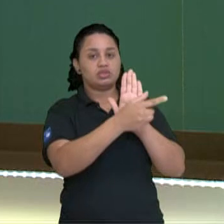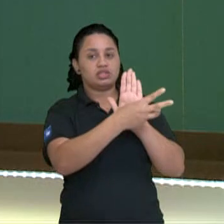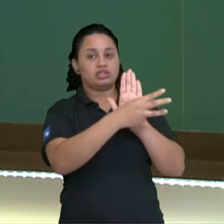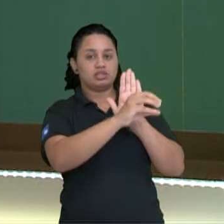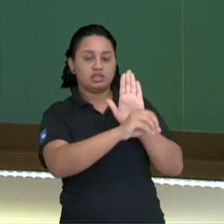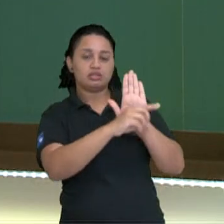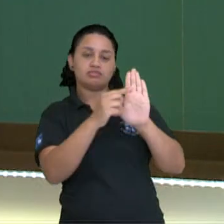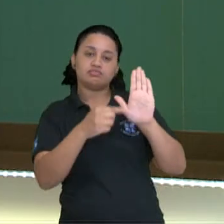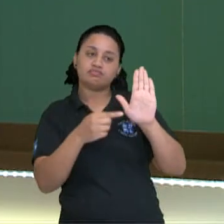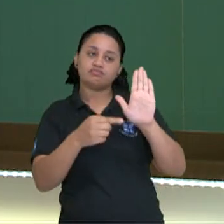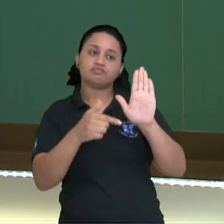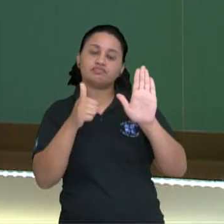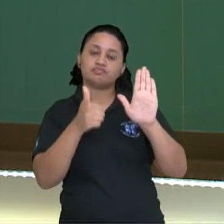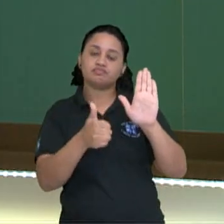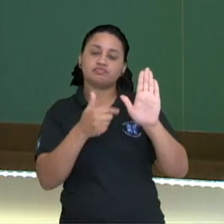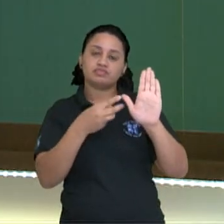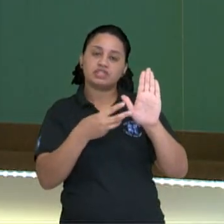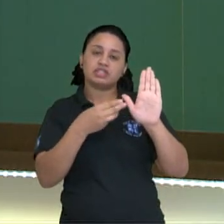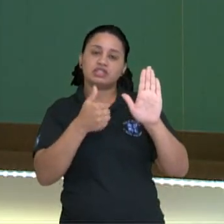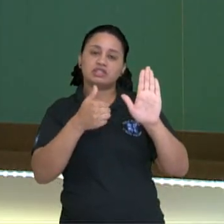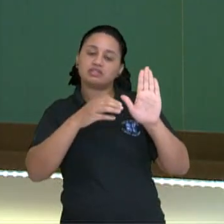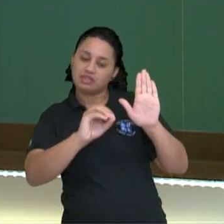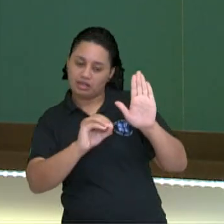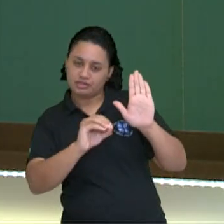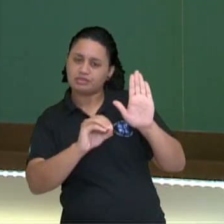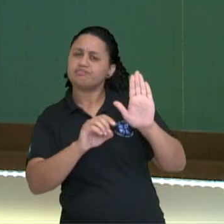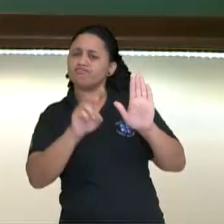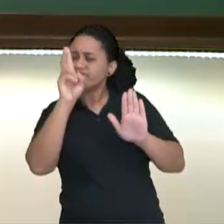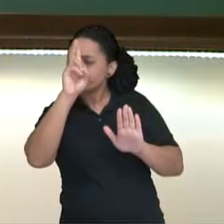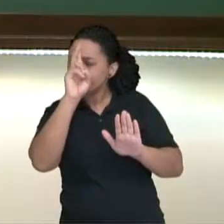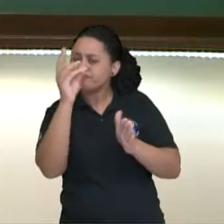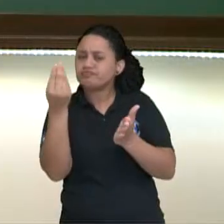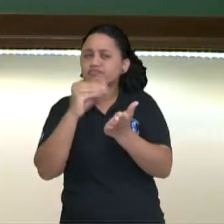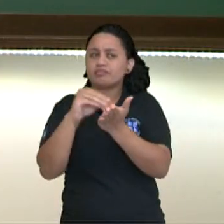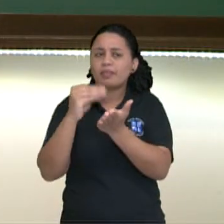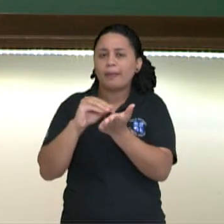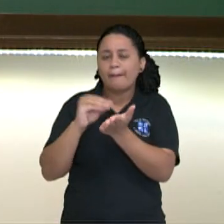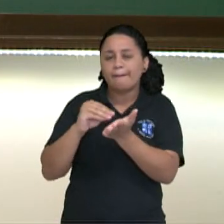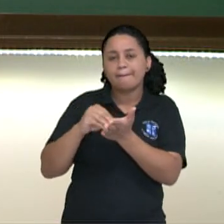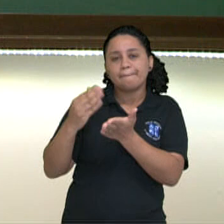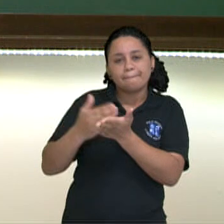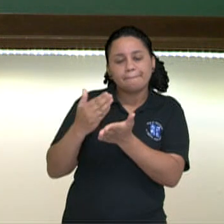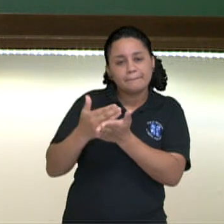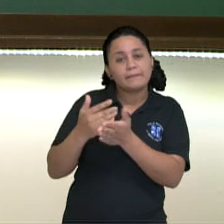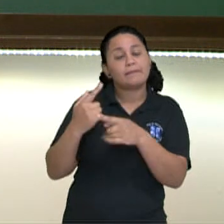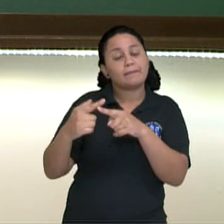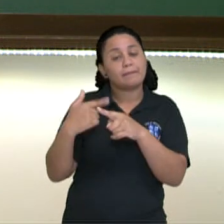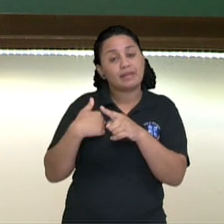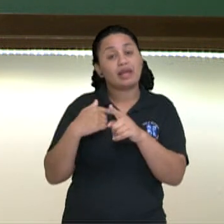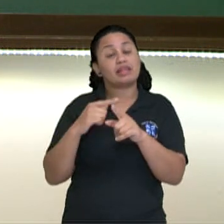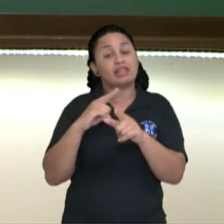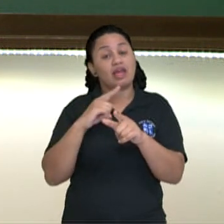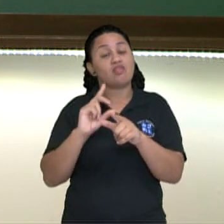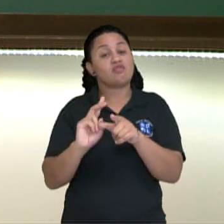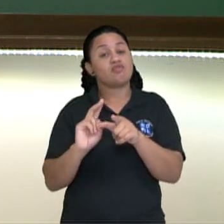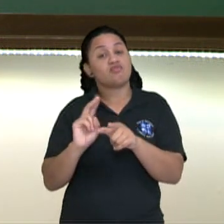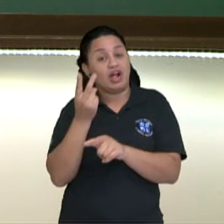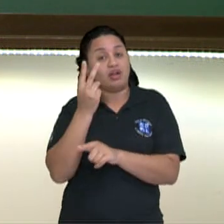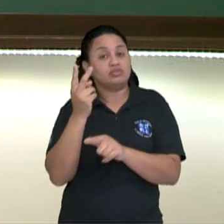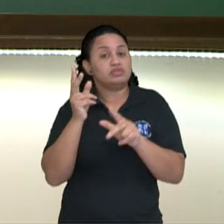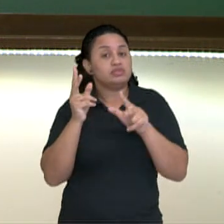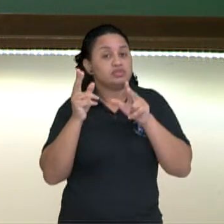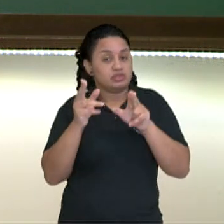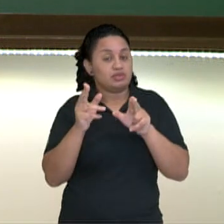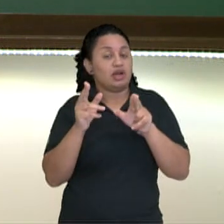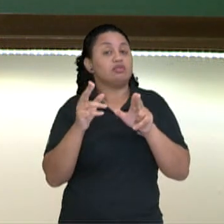Lembrando, gente, anotem com bastante carinho, de que esses ângulos, eles terão os mesmos valores